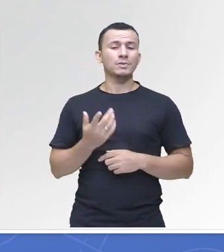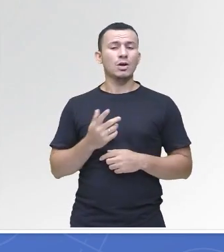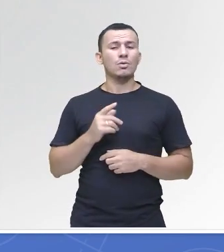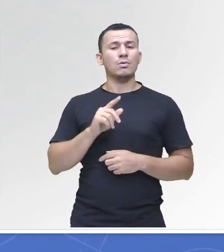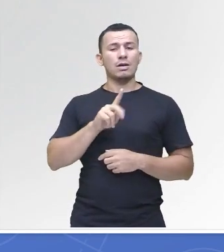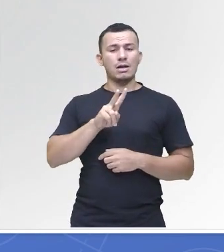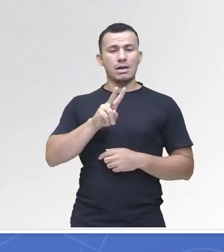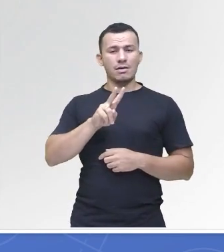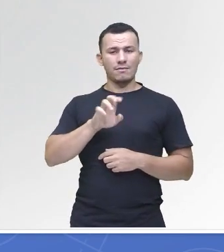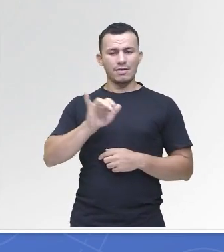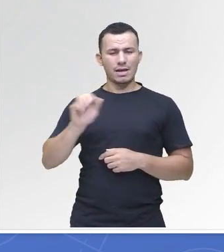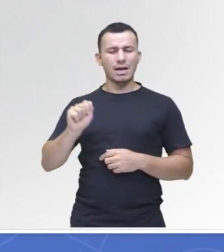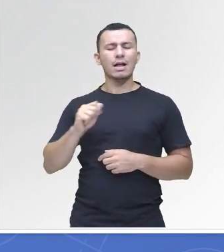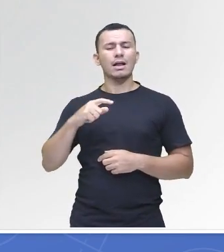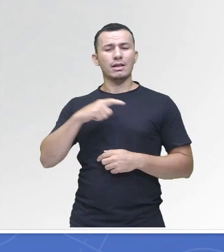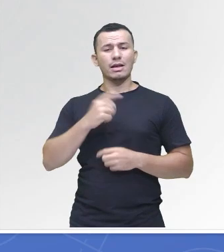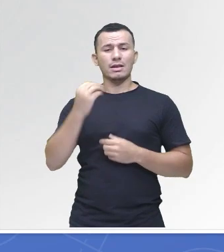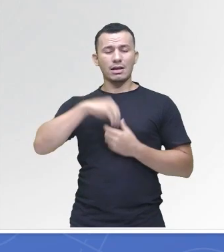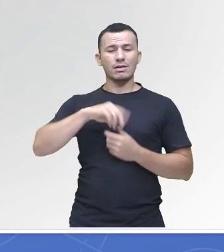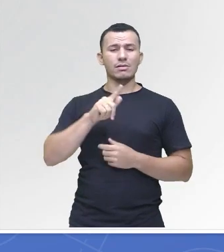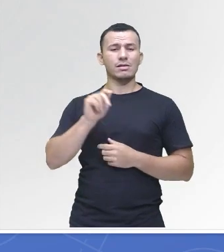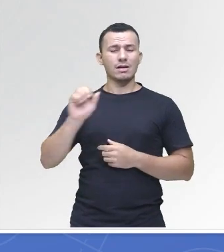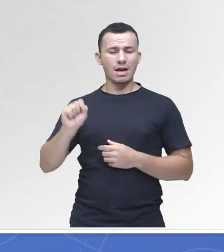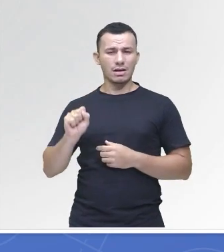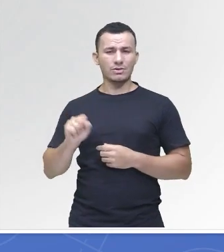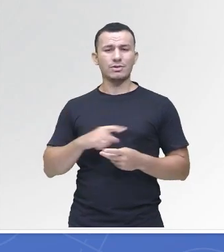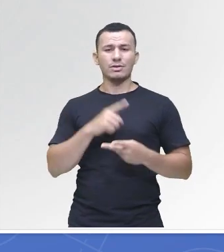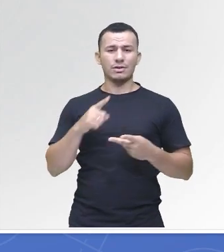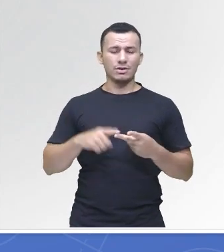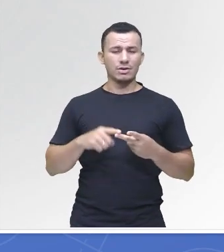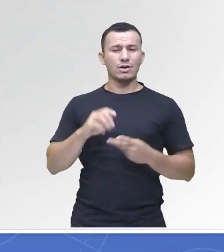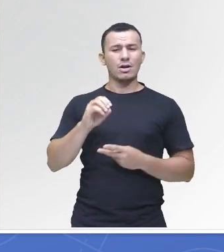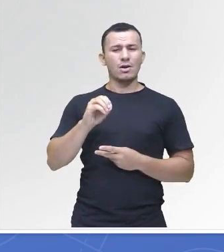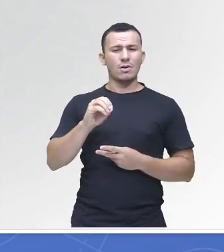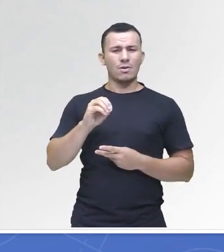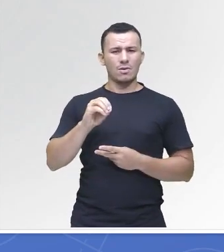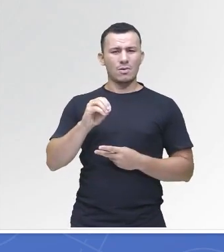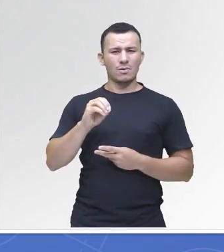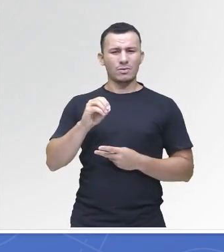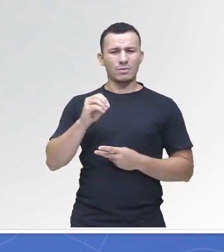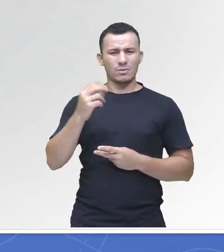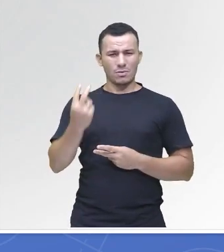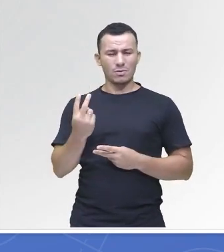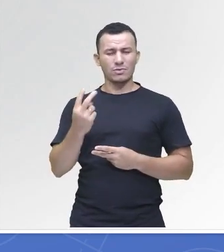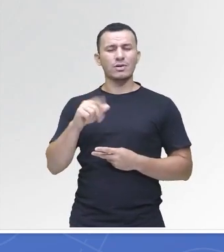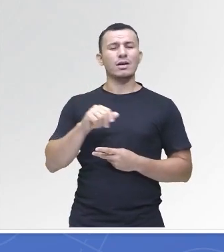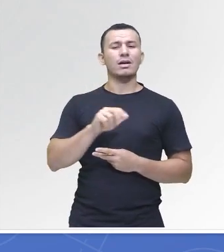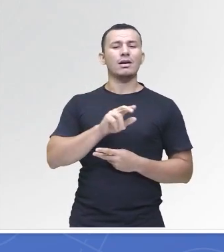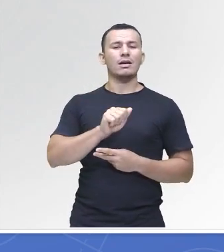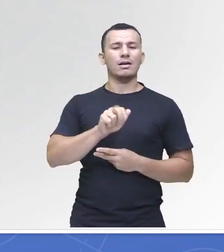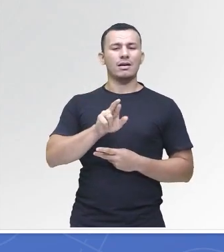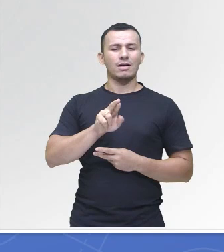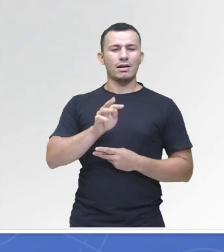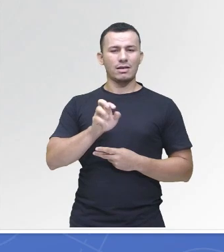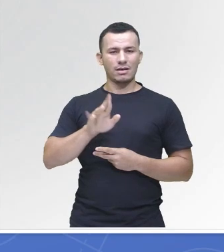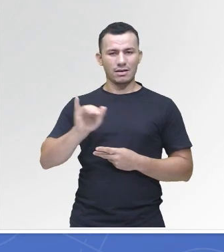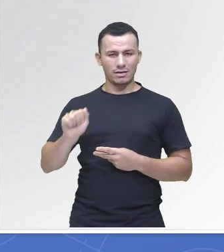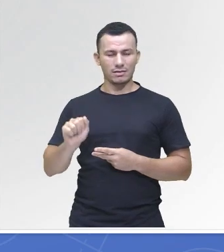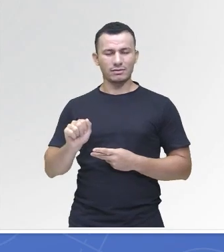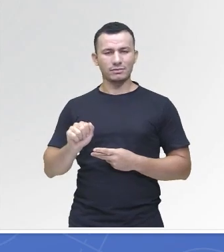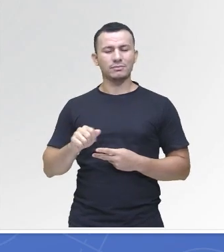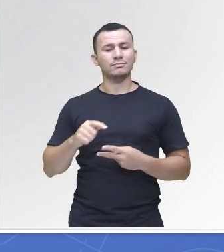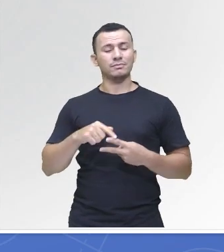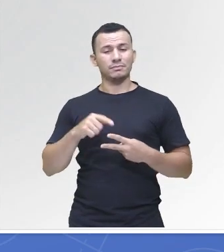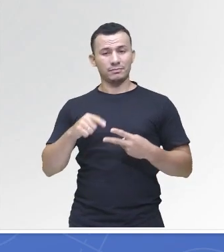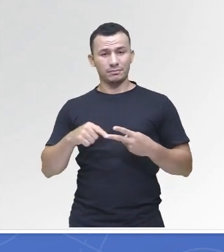o que leva o gás oxigênio é a artéria, tá? Então, a gente compreendendo isso, a gente consegue responder essa questão, né? Então, a